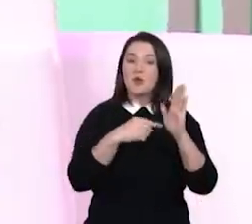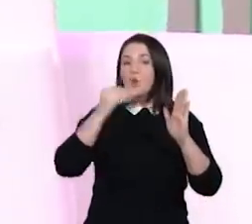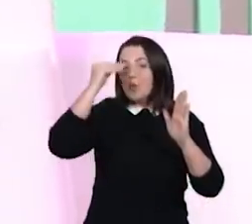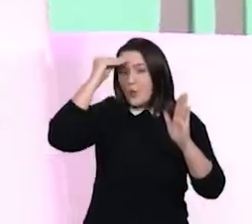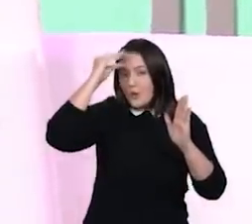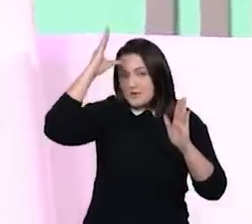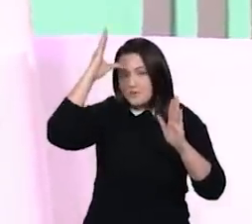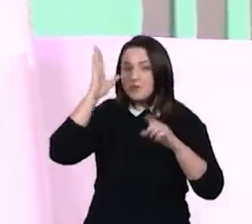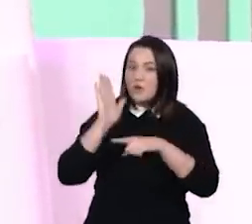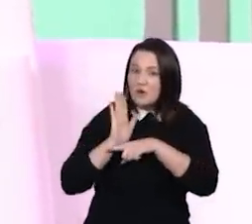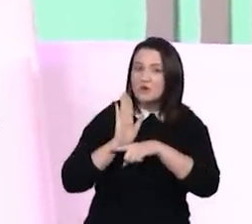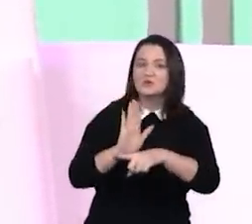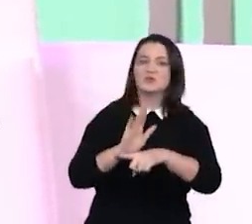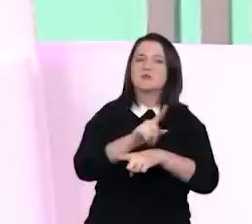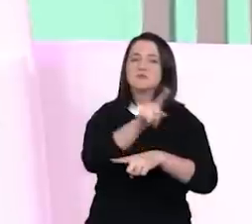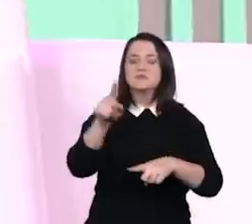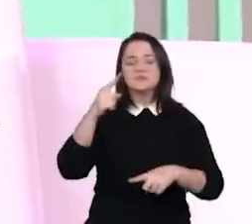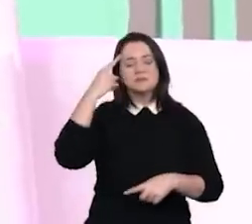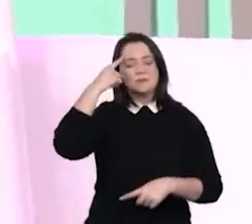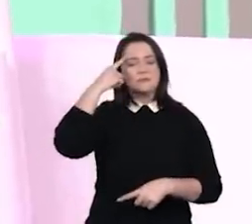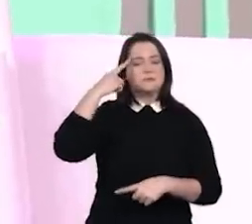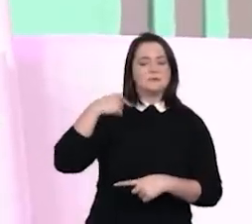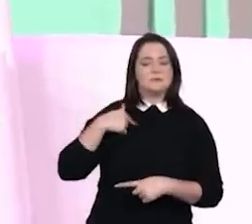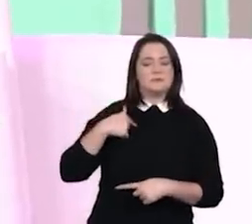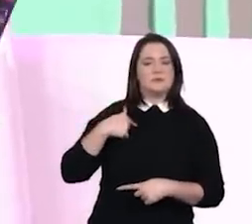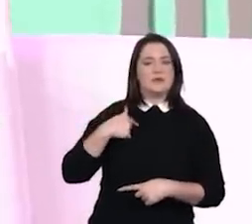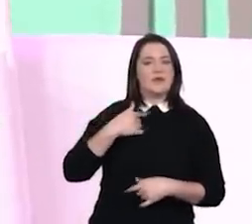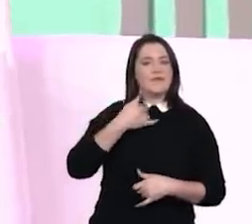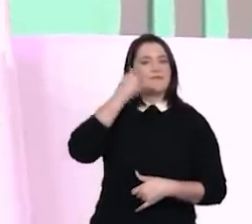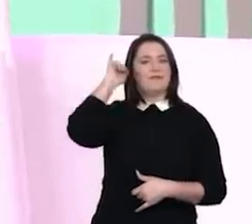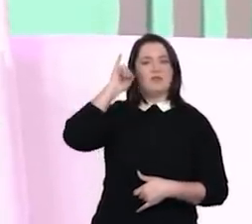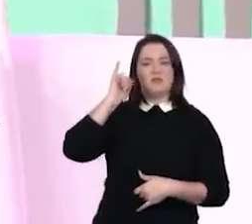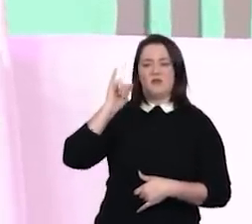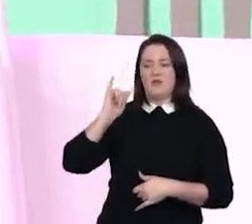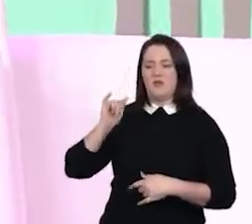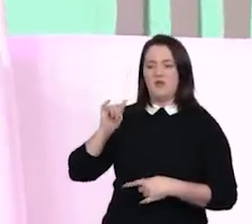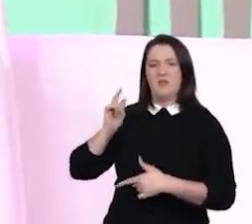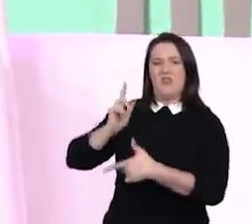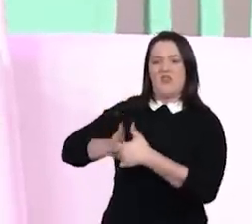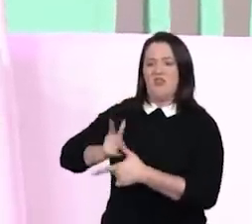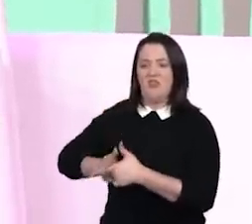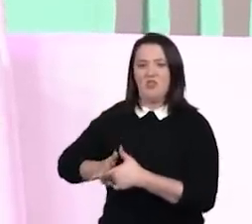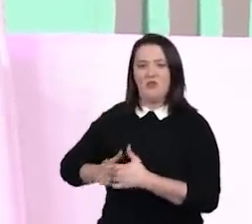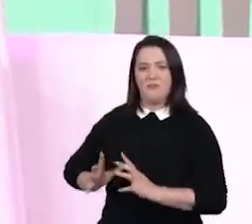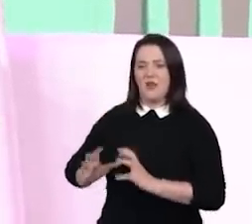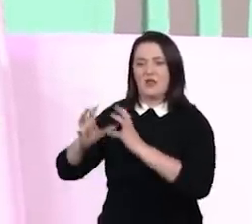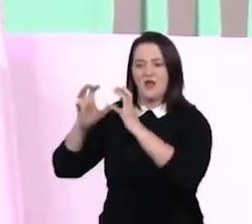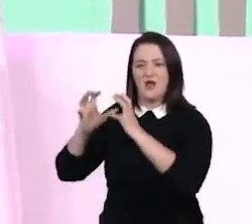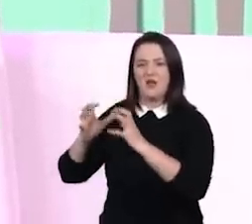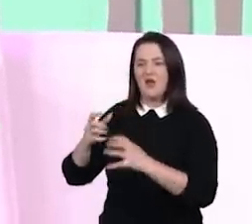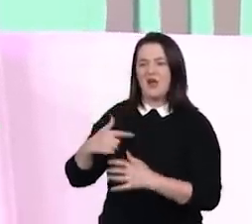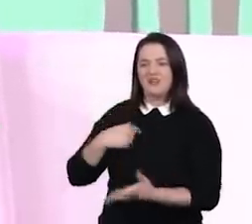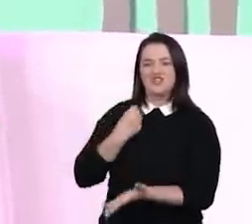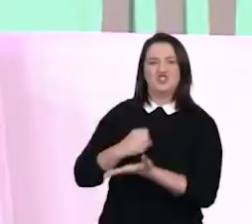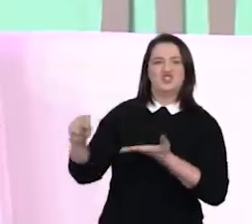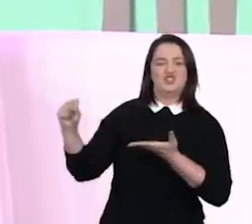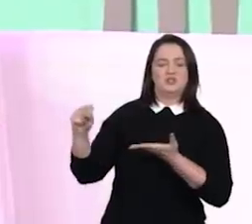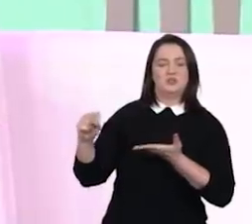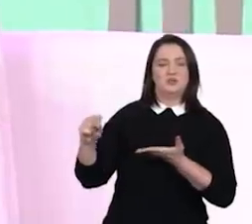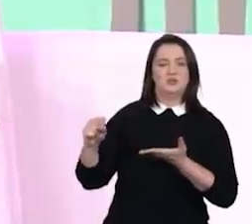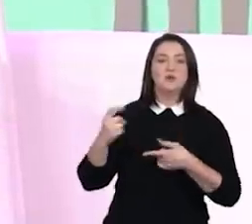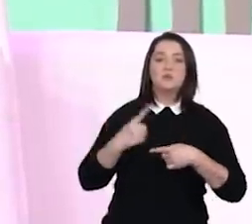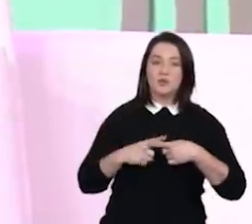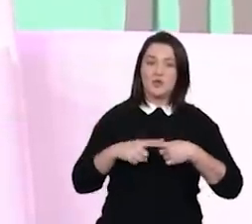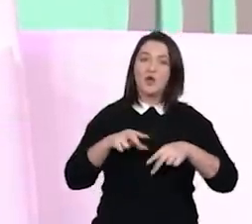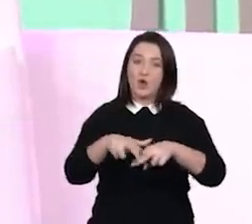você pense um pouco mais para segurar esse ímpeto de brigar com o seu cônjuge, de achar que não tem solução, porque a consequência